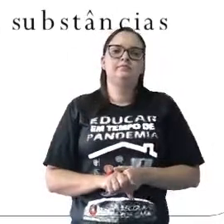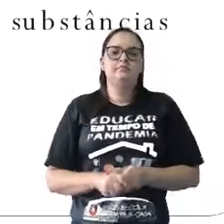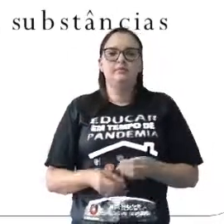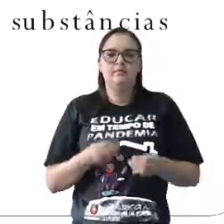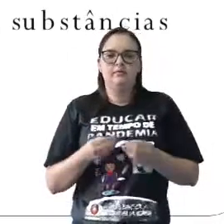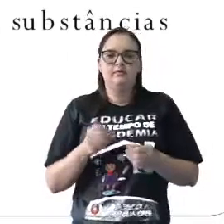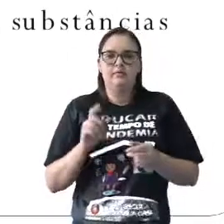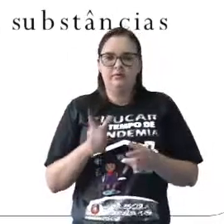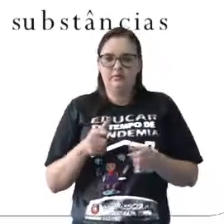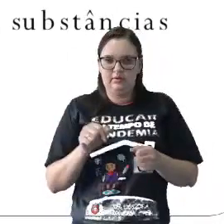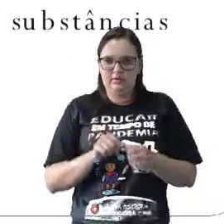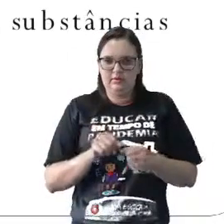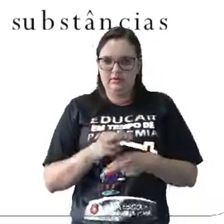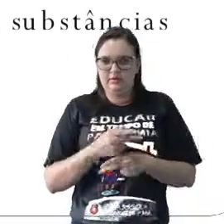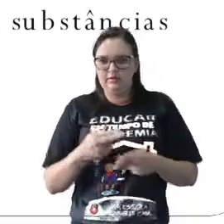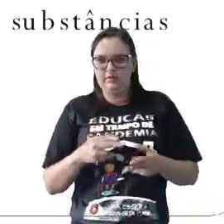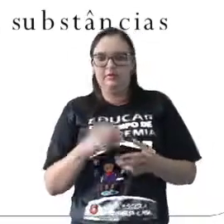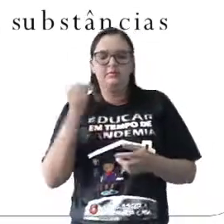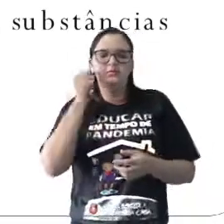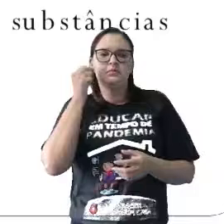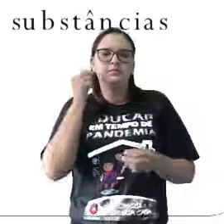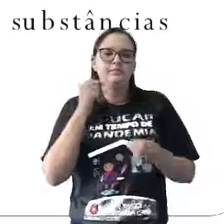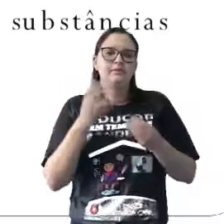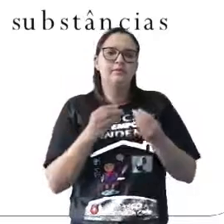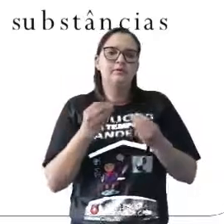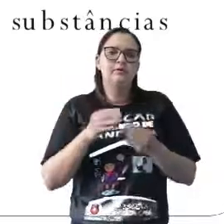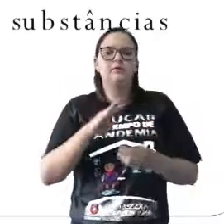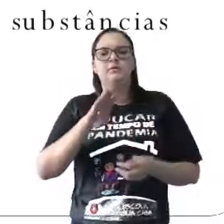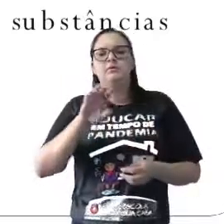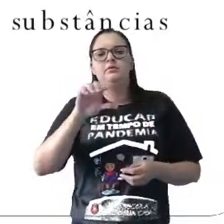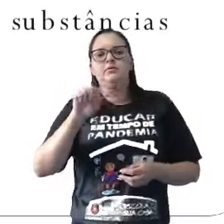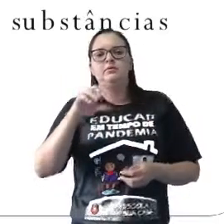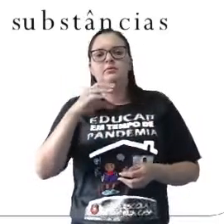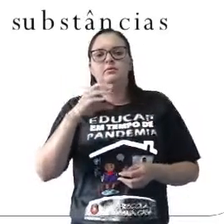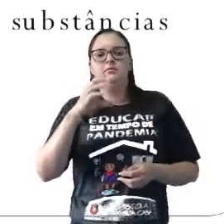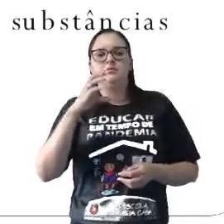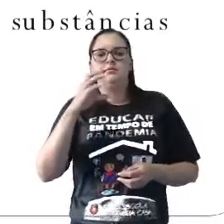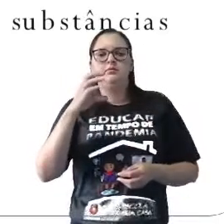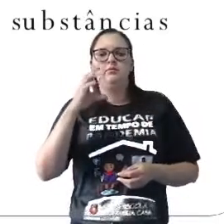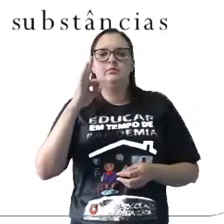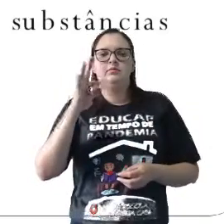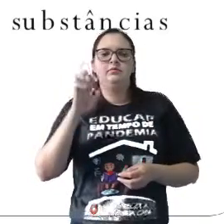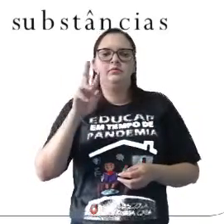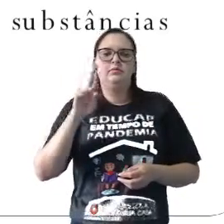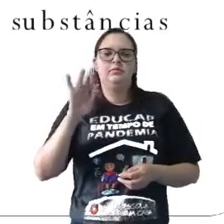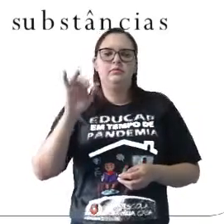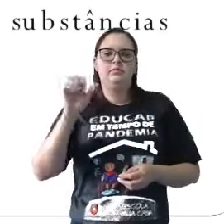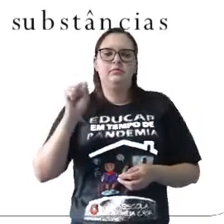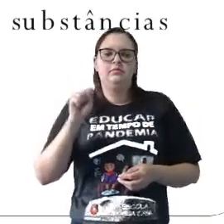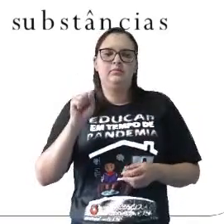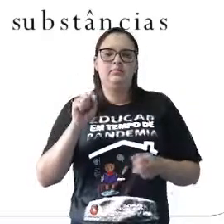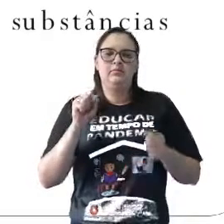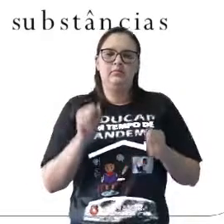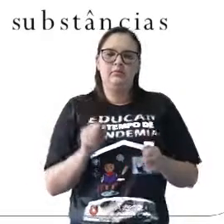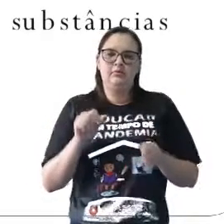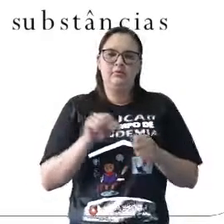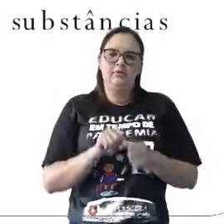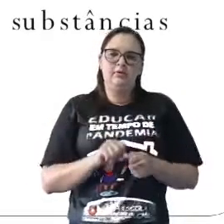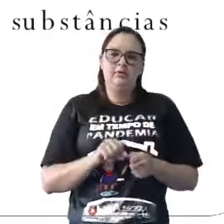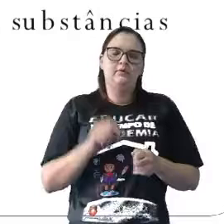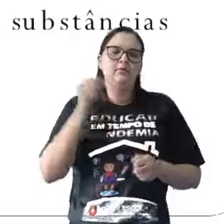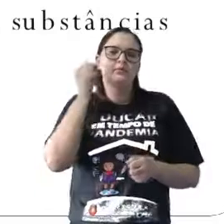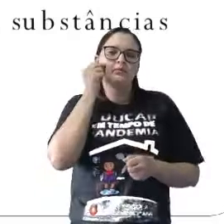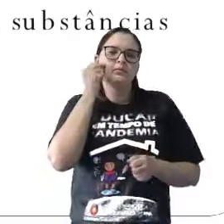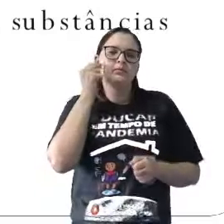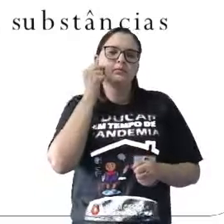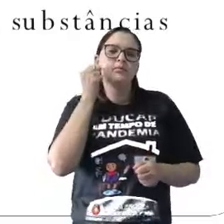Quando ocorre o entupimento desses poros, as bactérias que estão presentes naturalmente na nossa pele podem se infiltrar nesse poro e